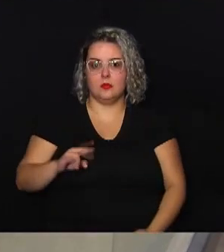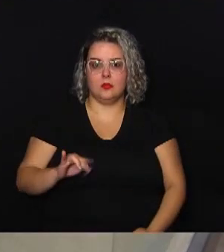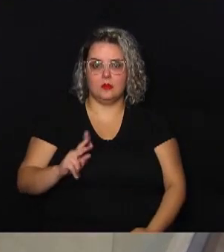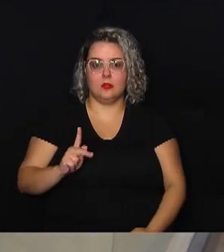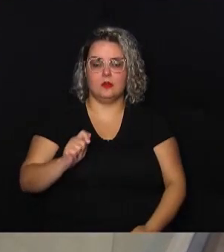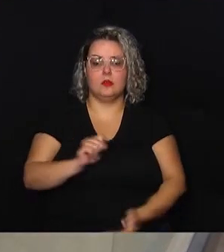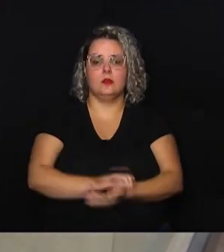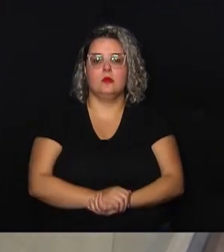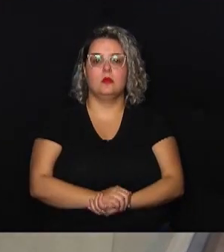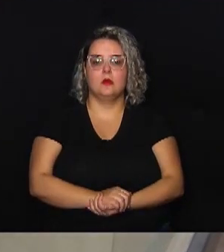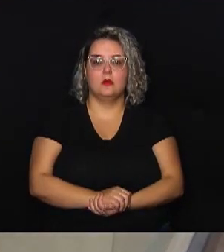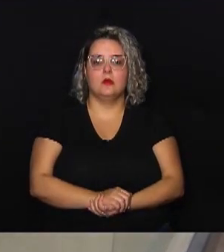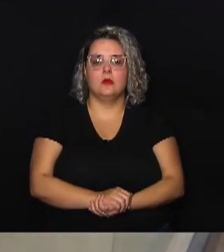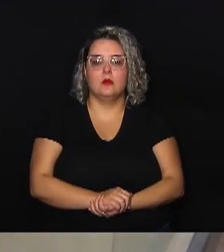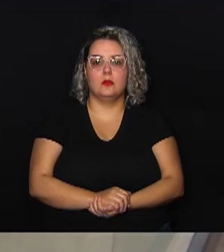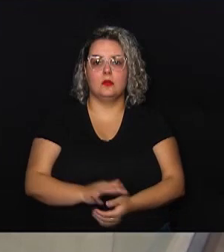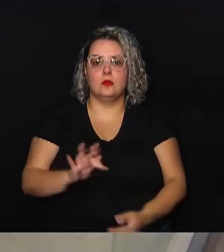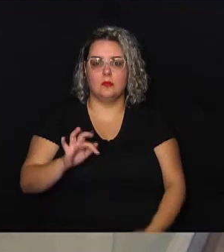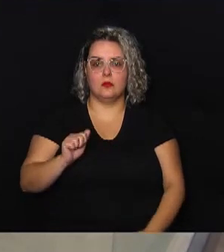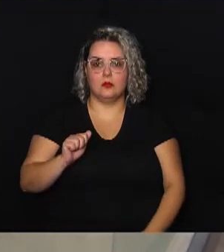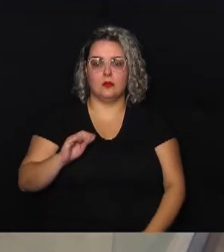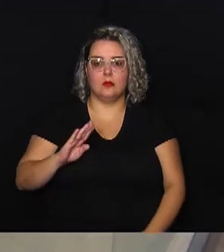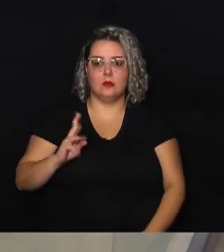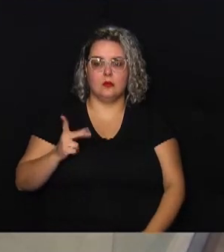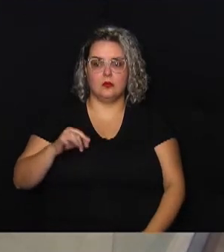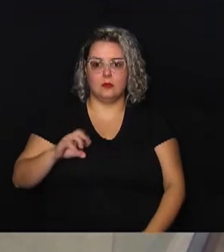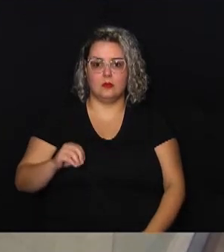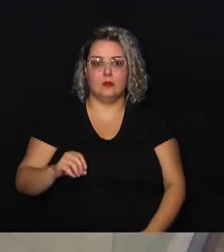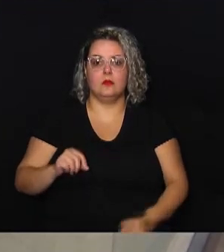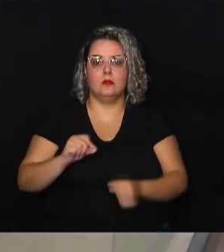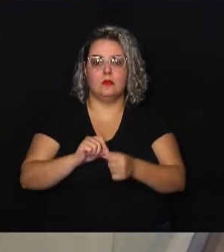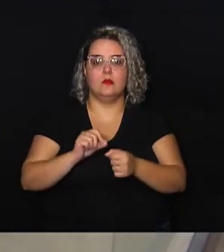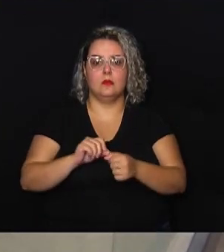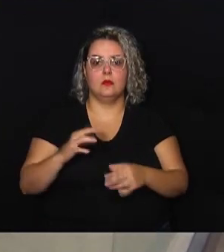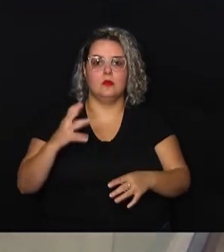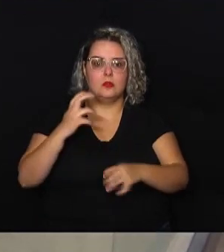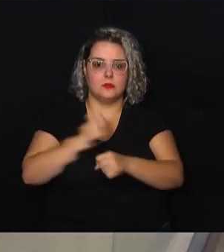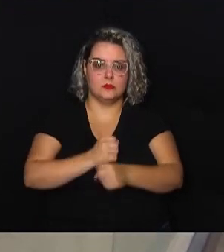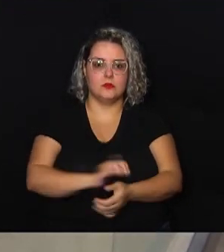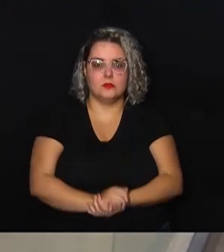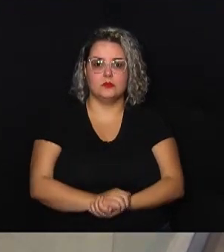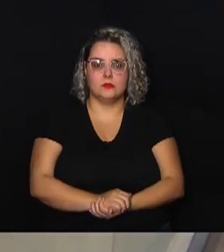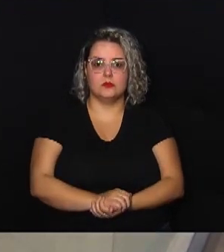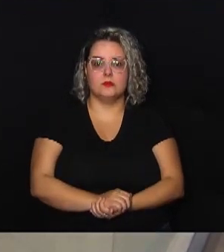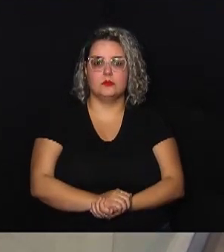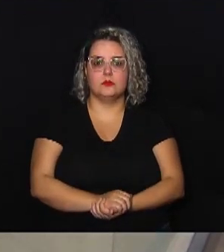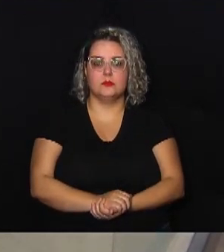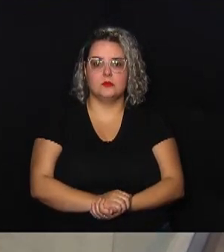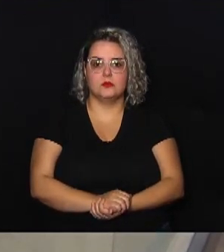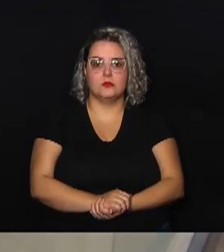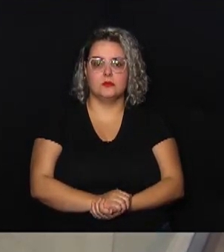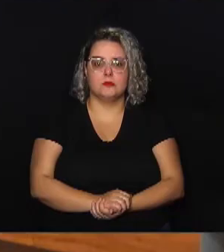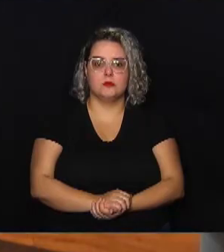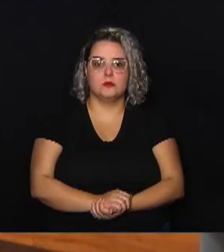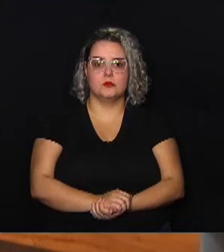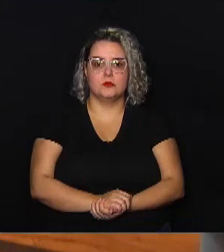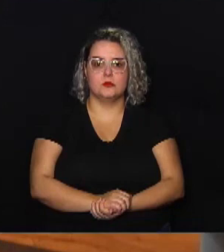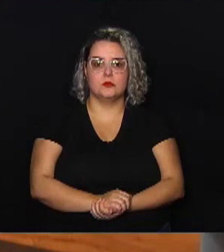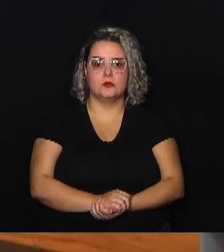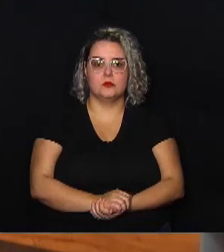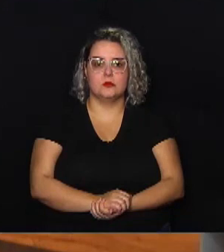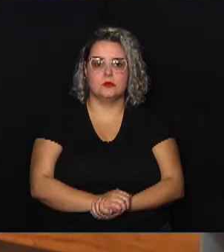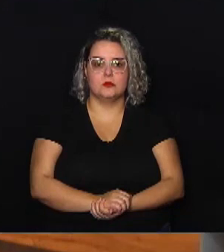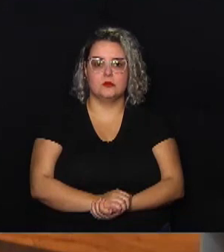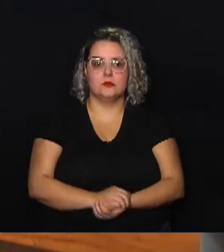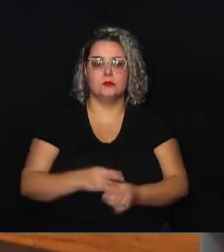o Fabinho vai fazer a parte contábil, né? A parte da rede, né, presidente? É isso?